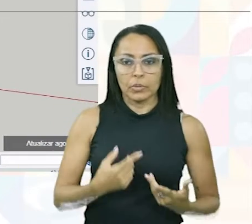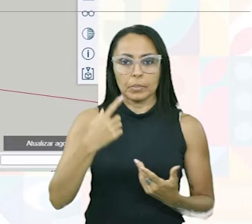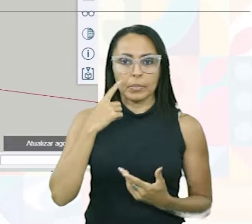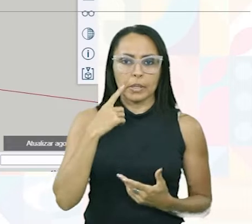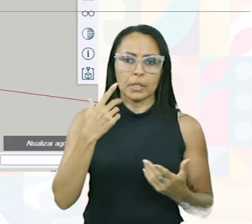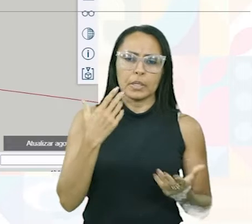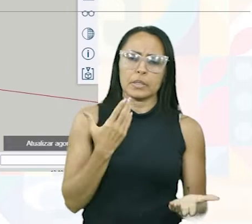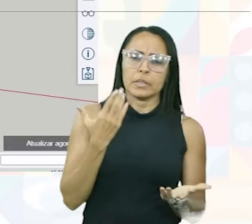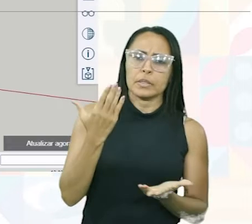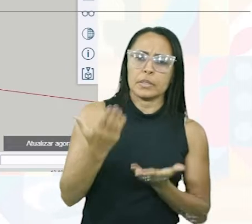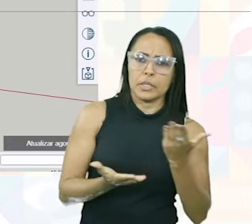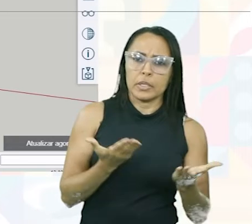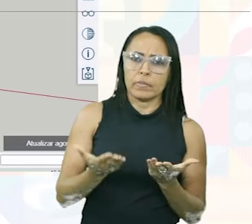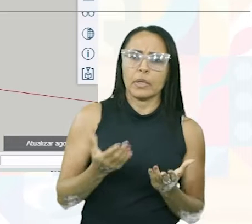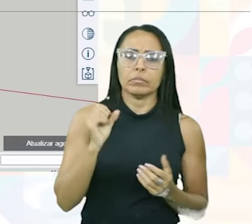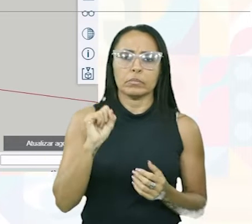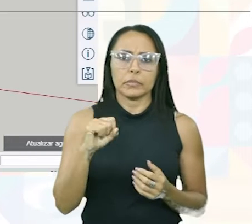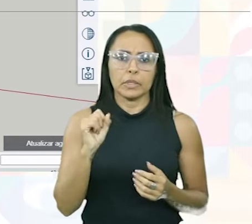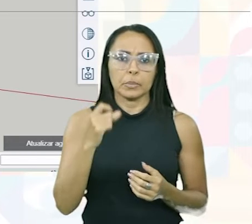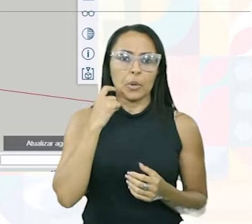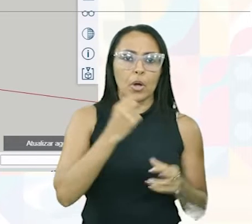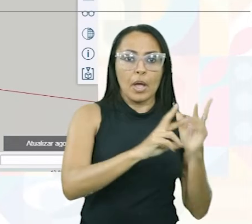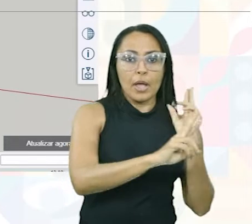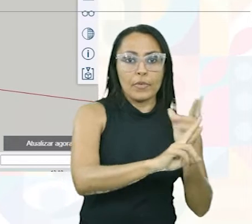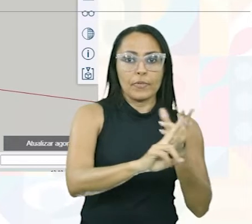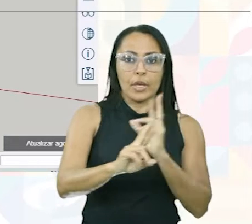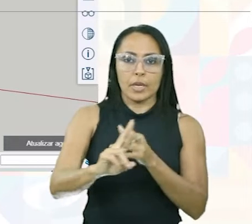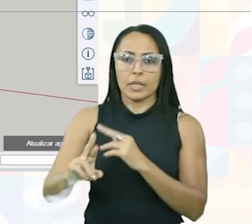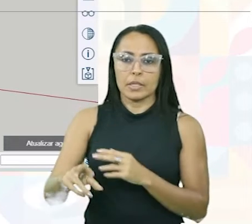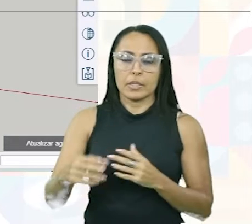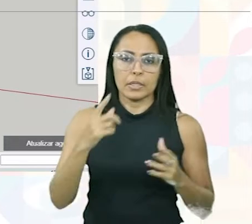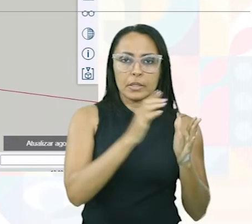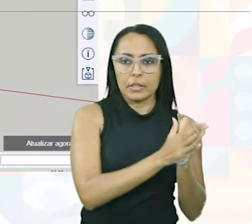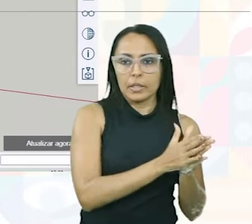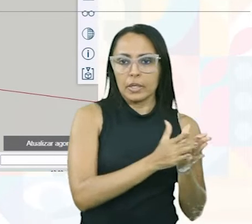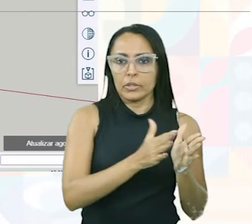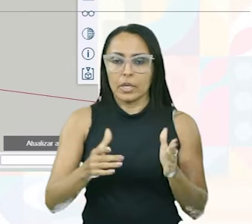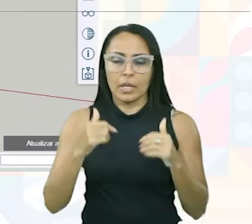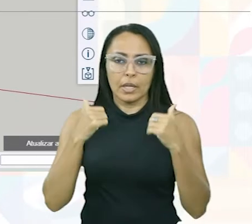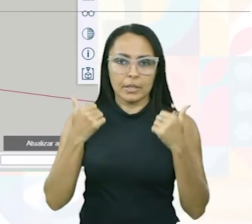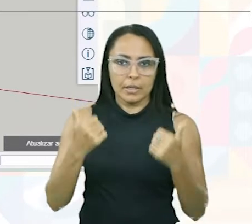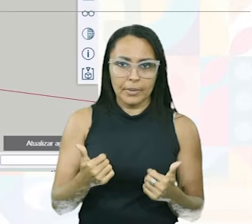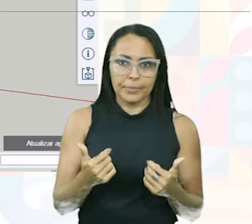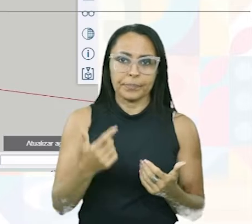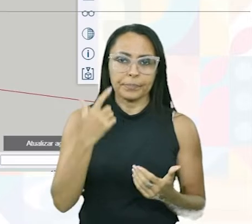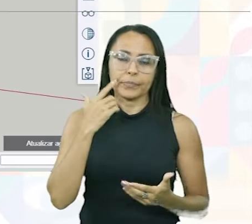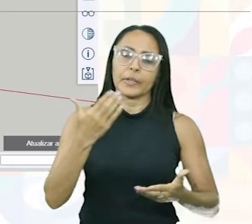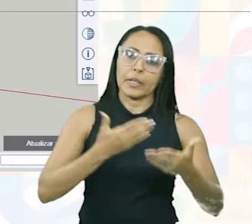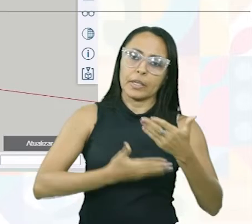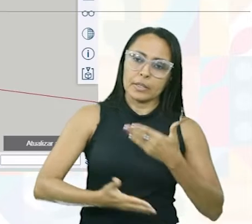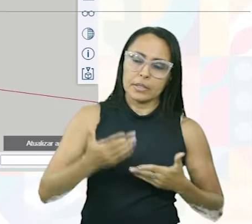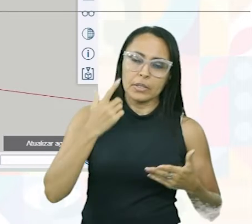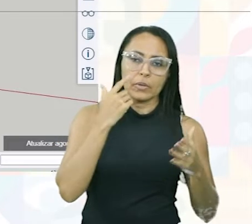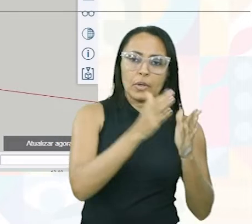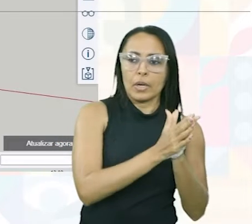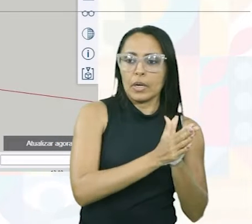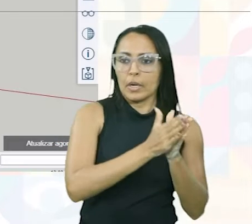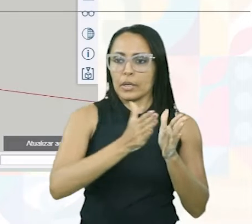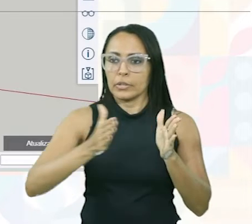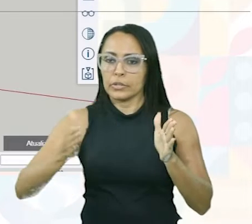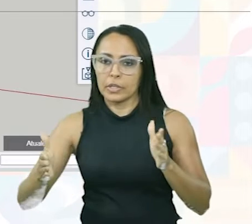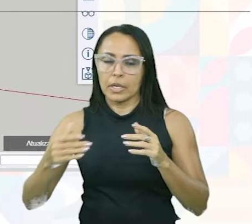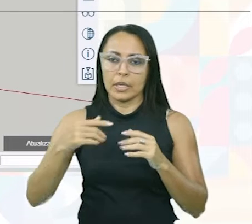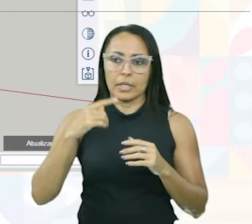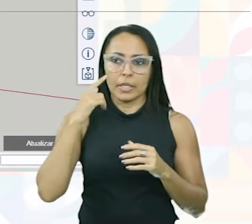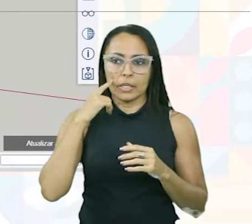sirva como referência no sentido da escala, tá? Um parâmetro em relação à escala. Aqui